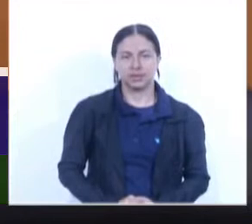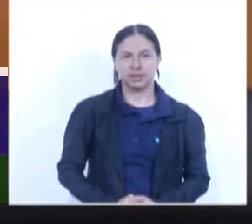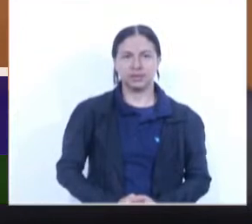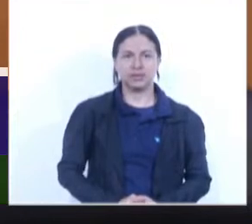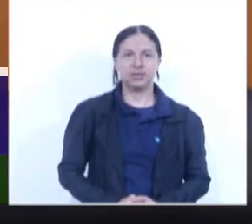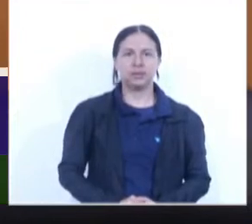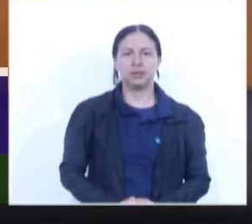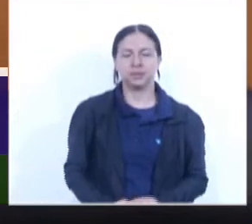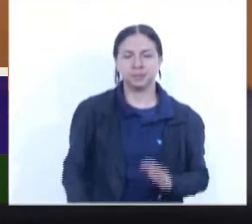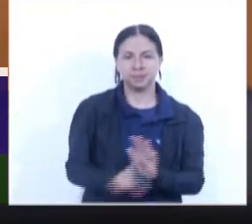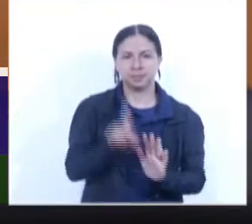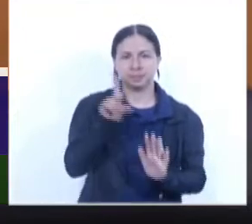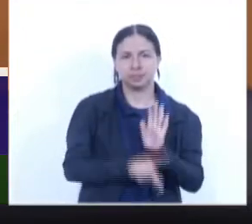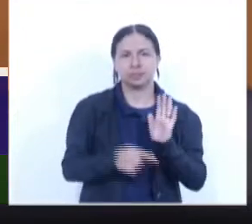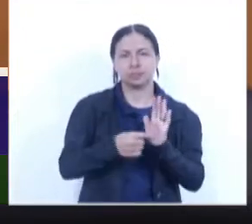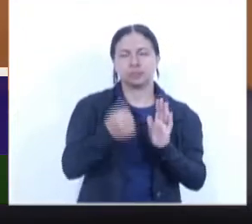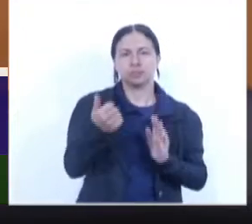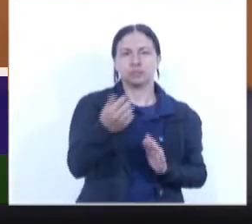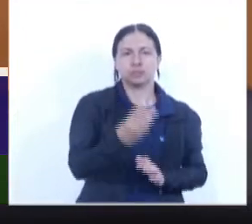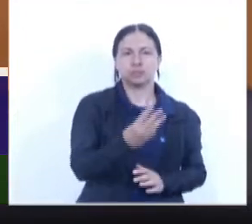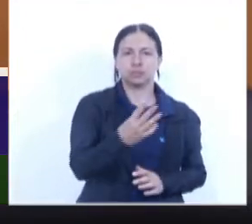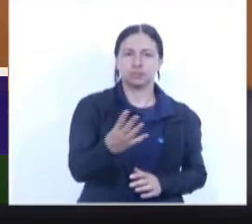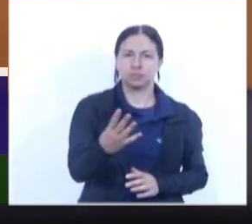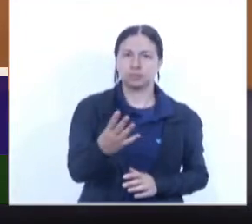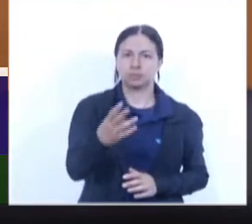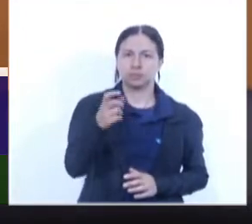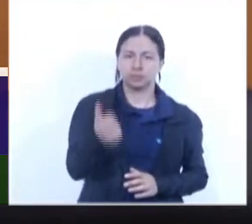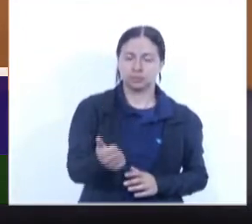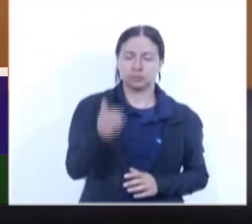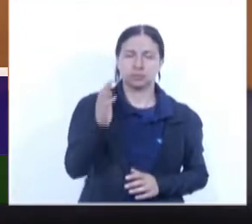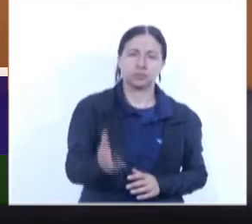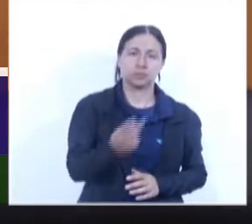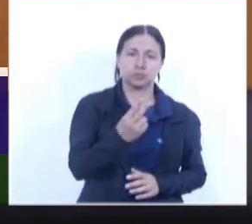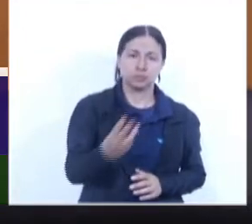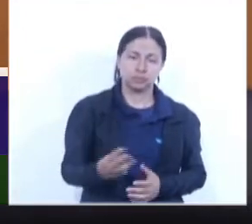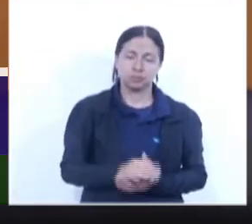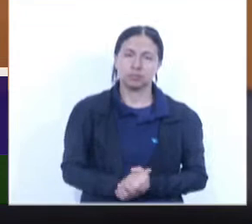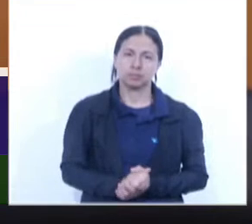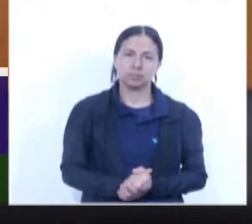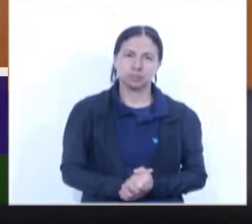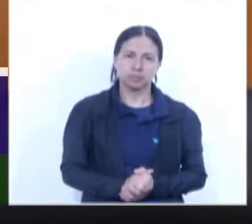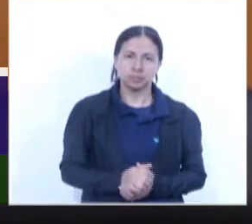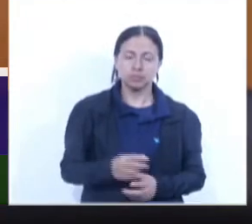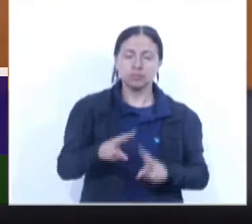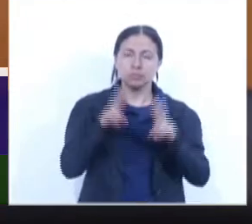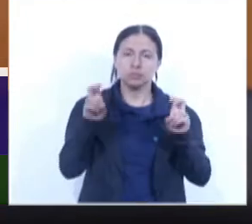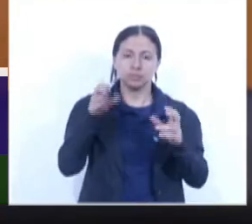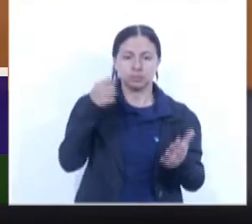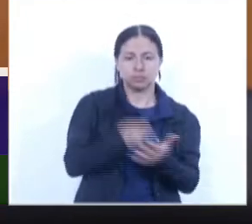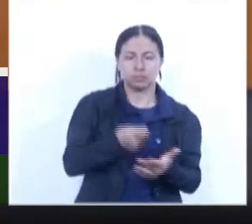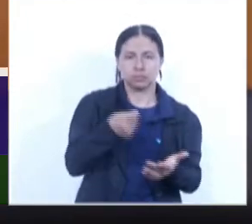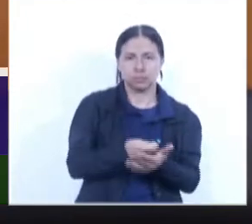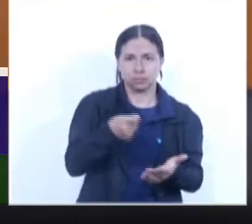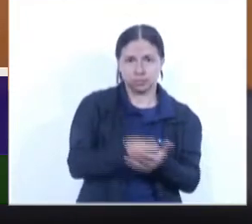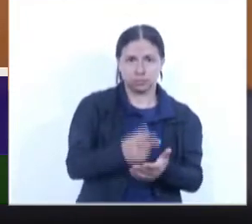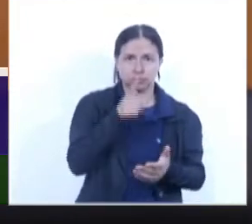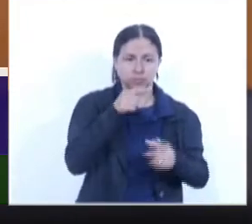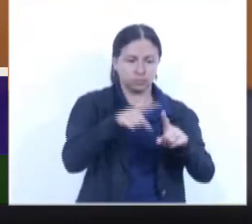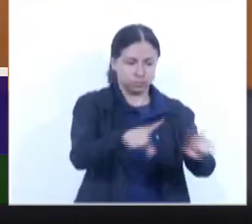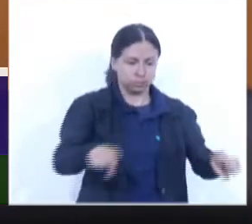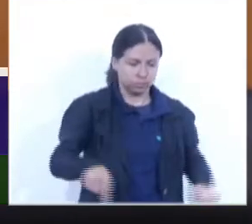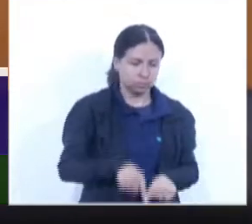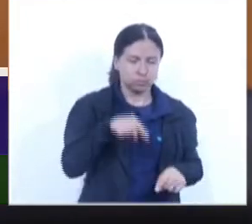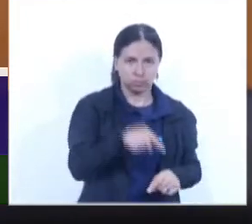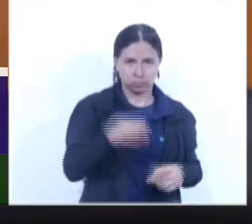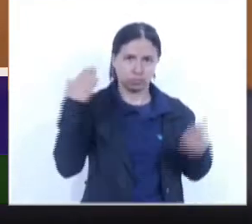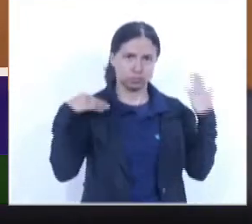projeto de lei ordinário 1341/23 dispõe sobre a obrigatoriedade de Clubes recreativos no âmbito do